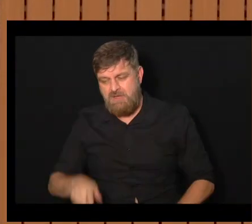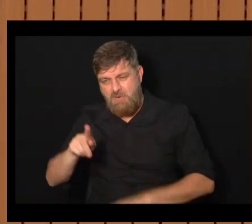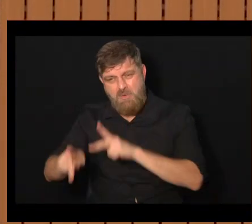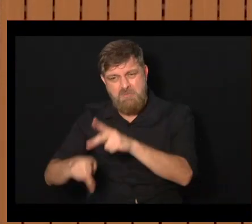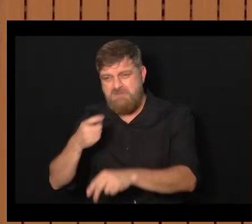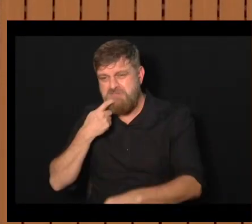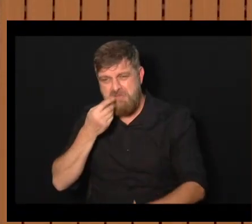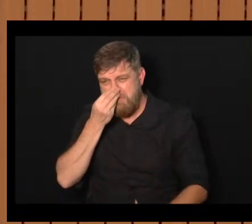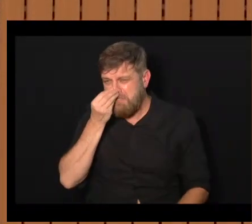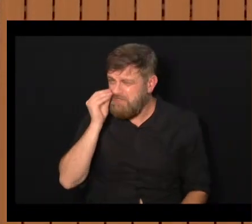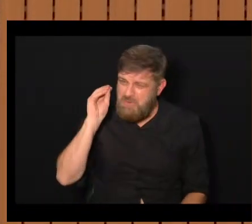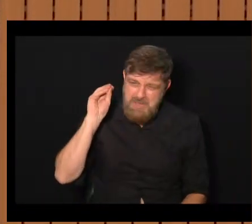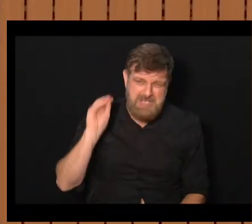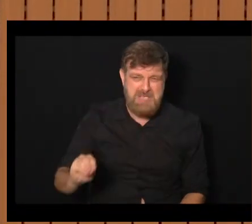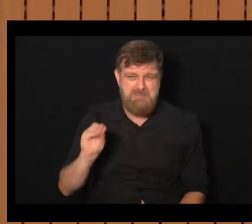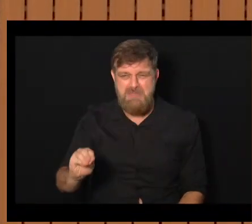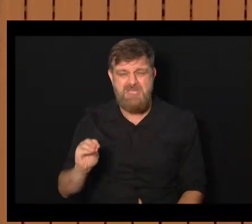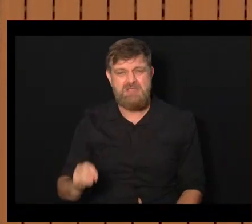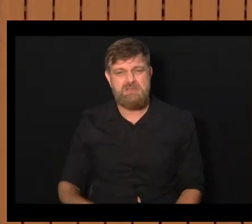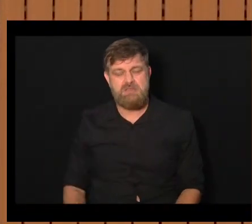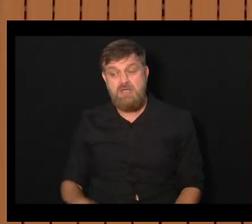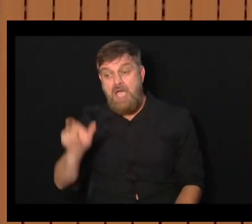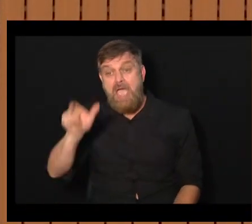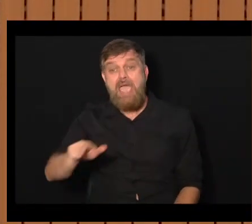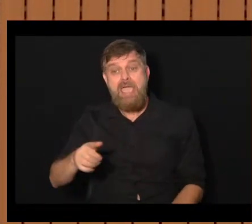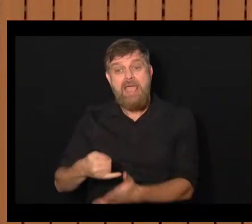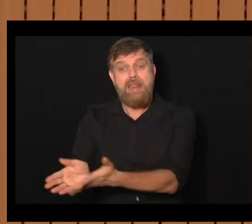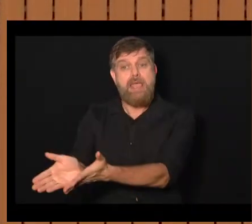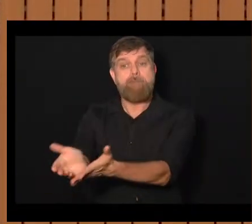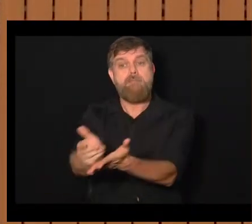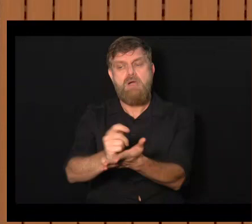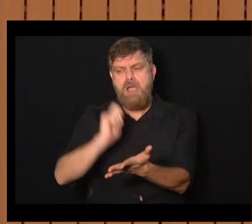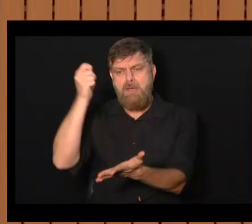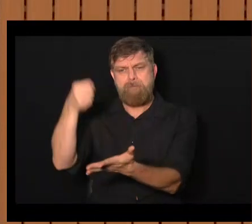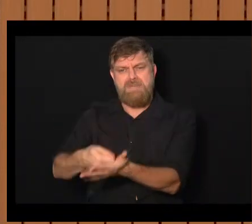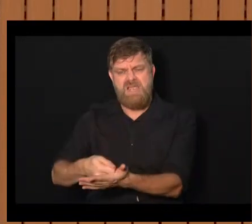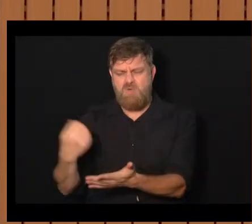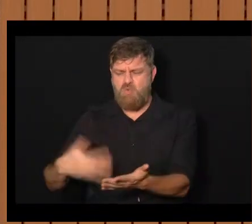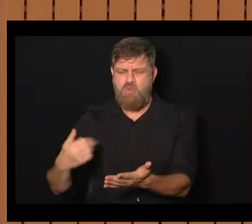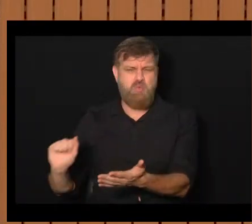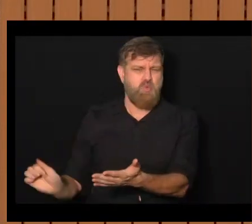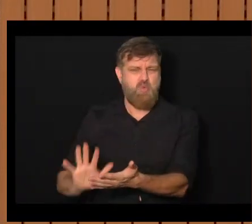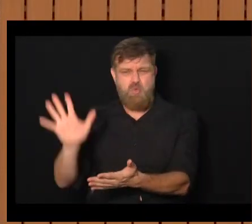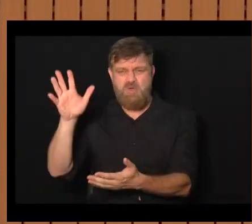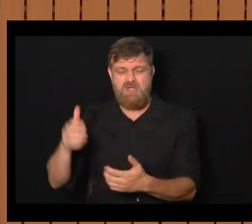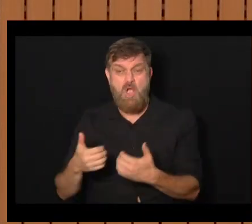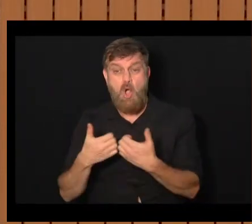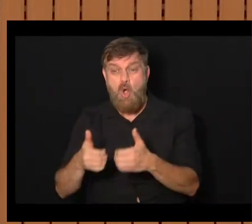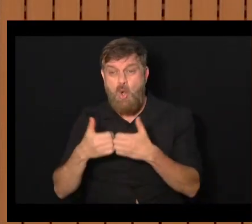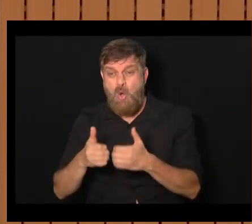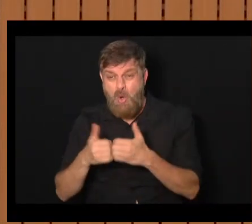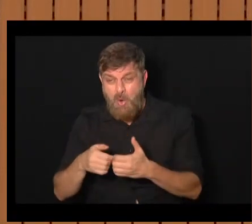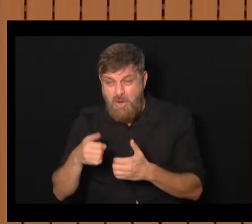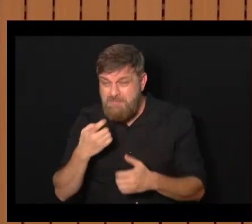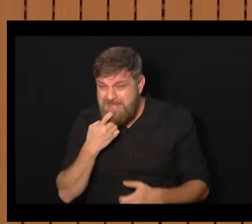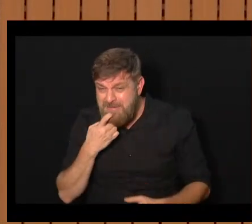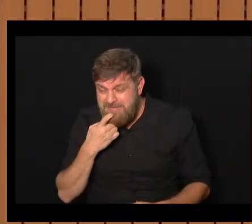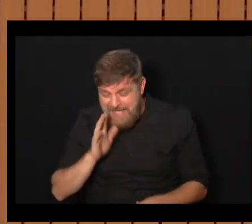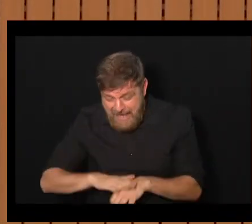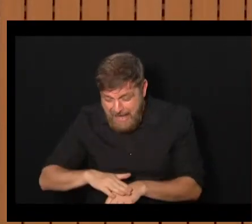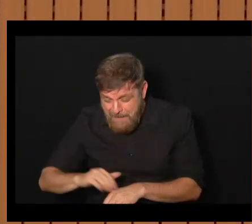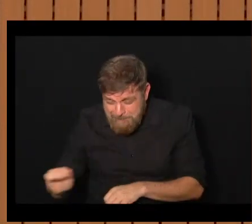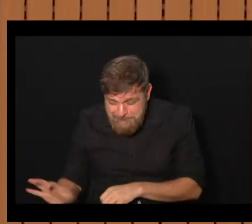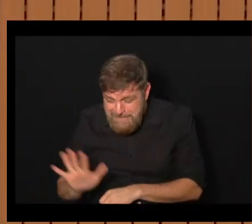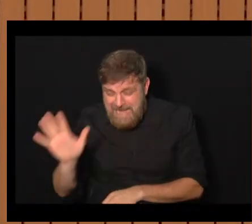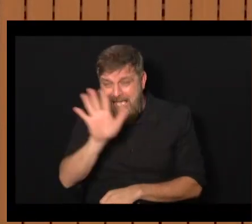cidadão, cidadão esse que paga altíssimos impostos, que paga a passagem mais cara do